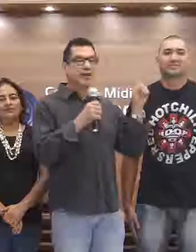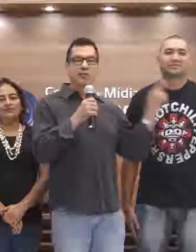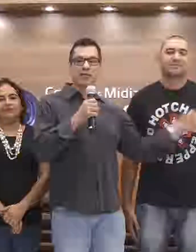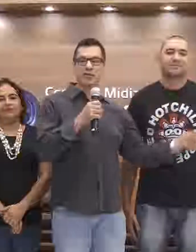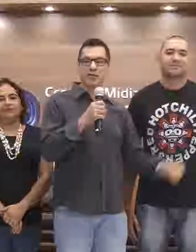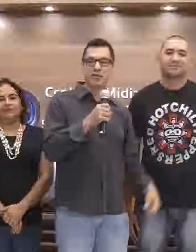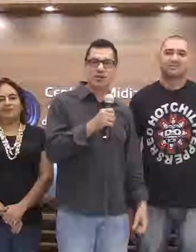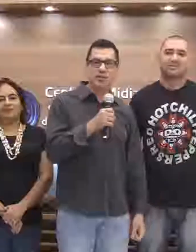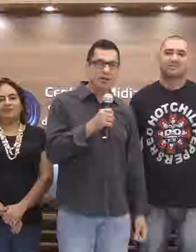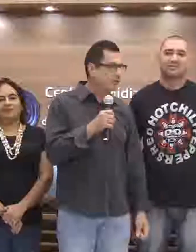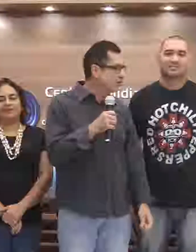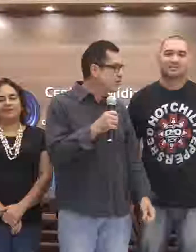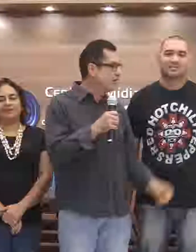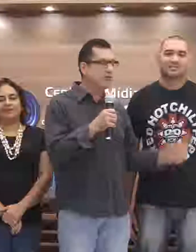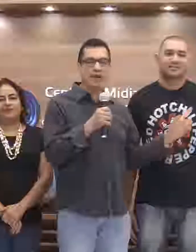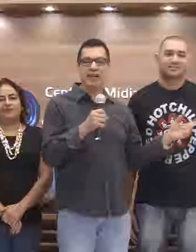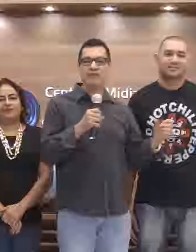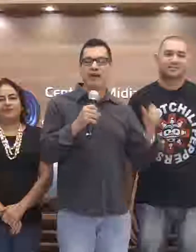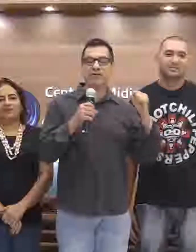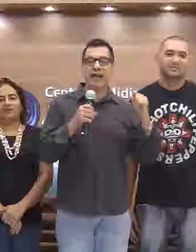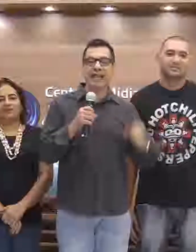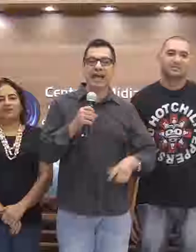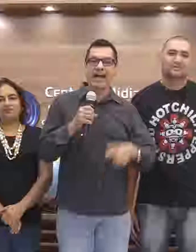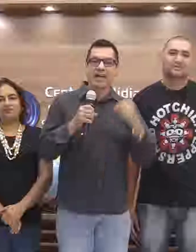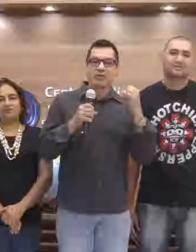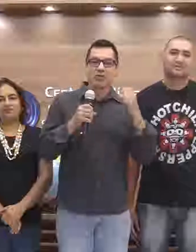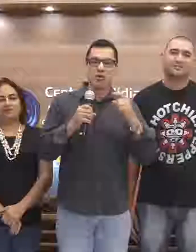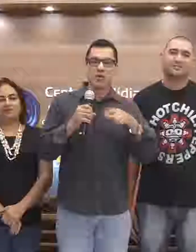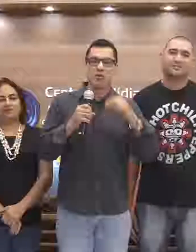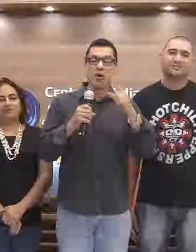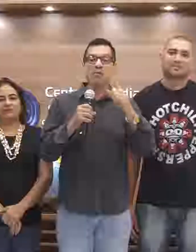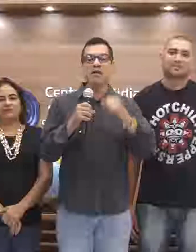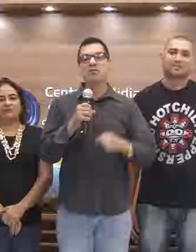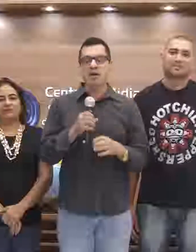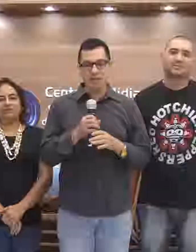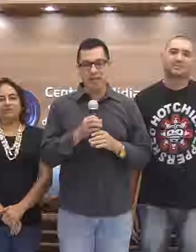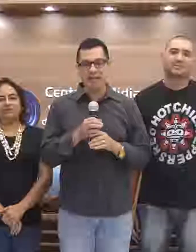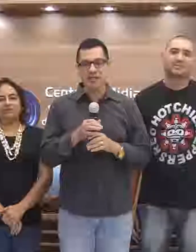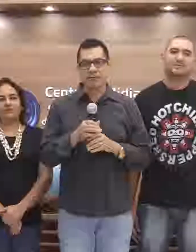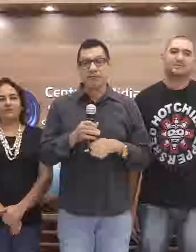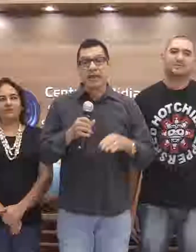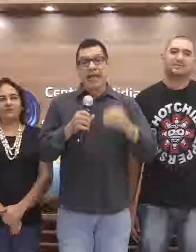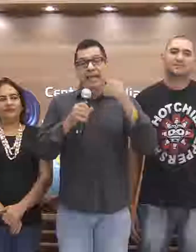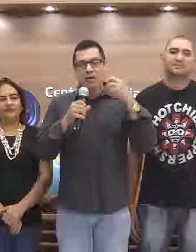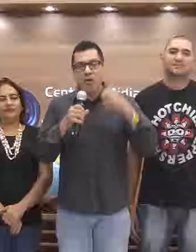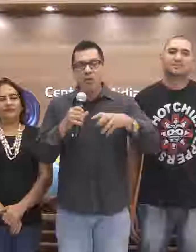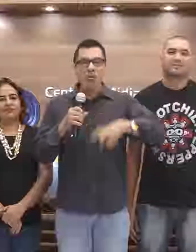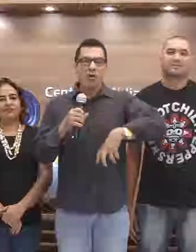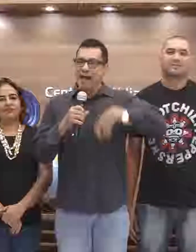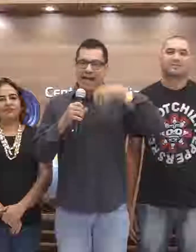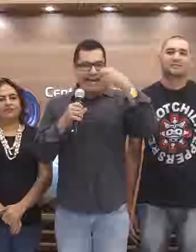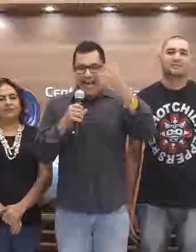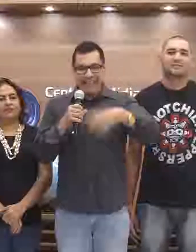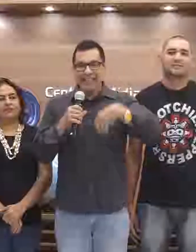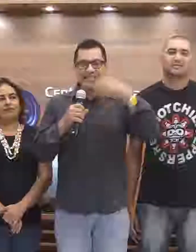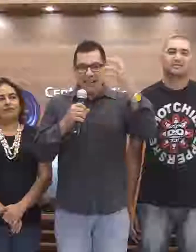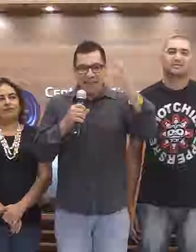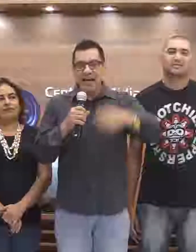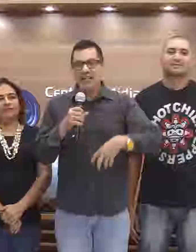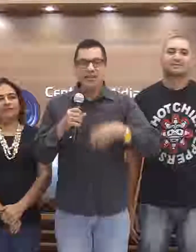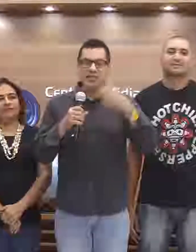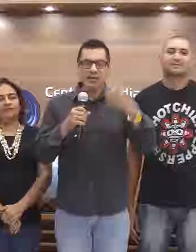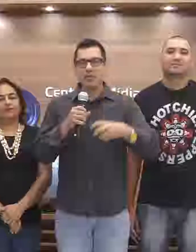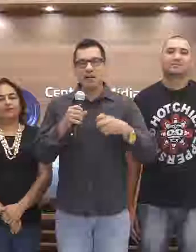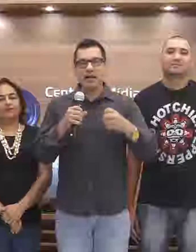populações, e o professor Josildo Oliveira, que vai falar sobre o homem e o meio ambiente. E como cada